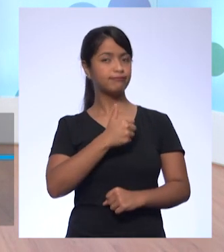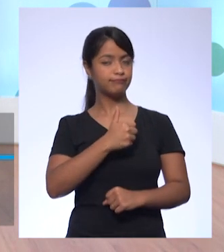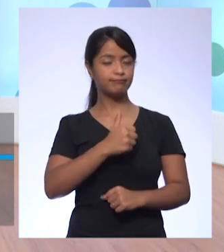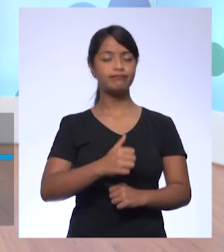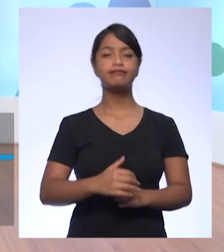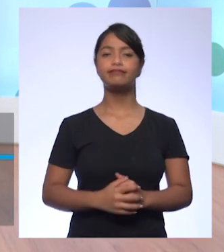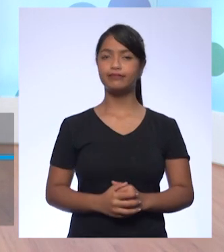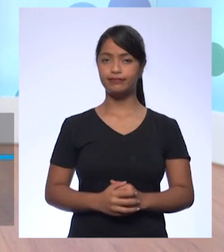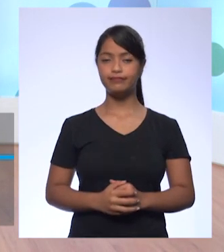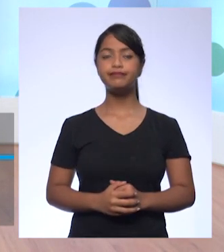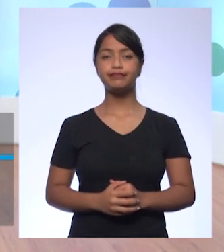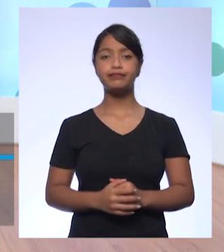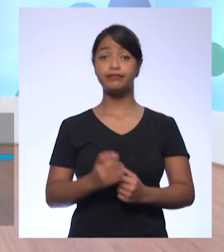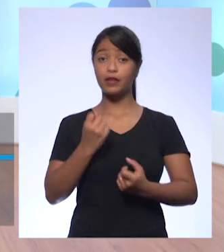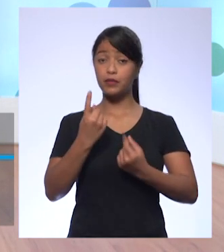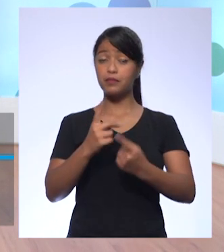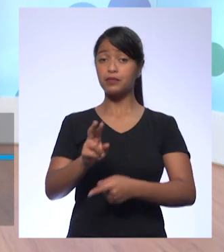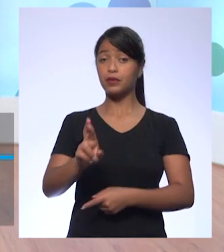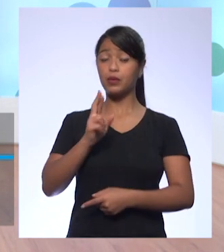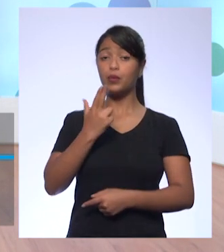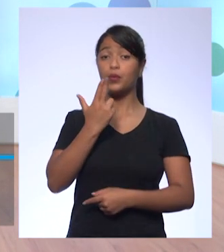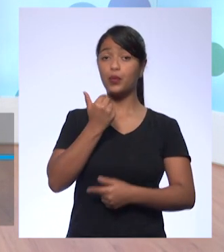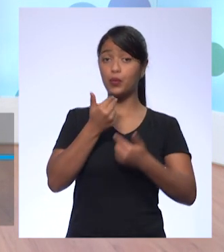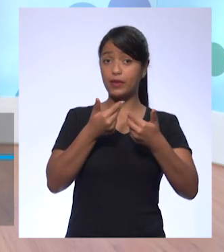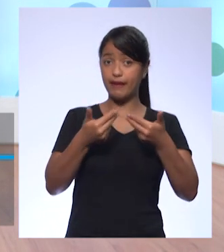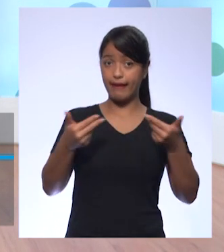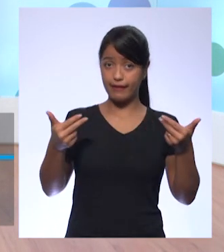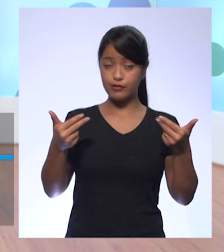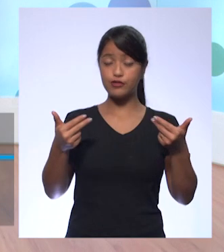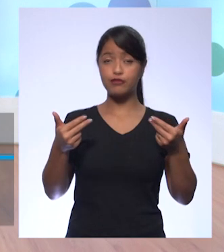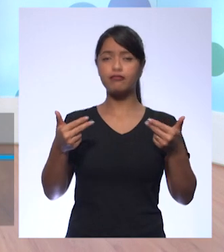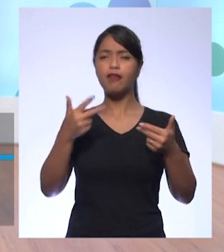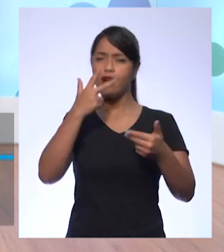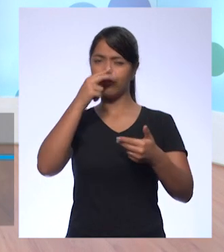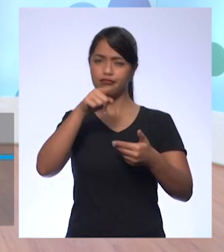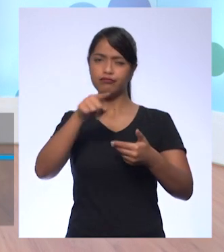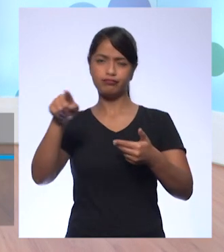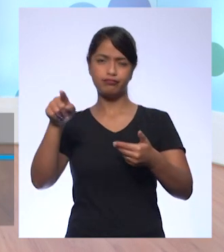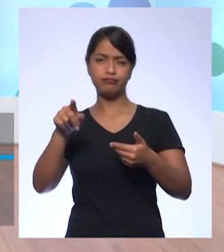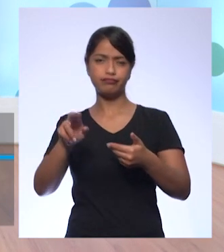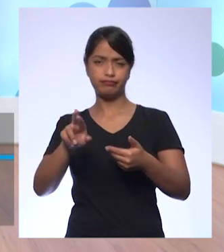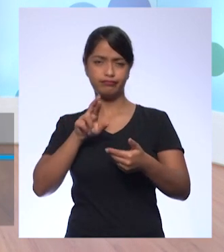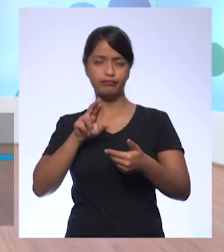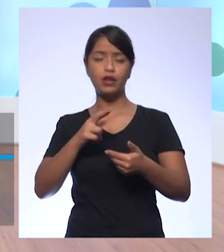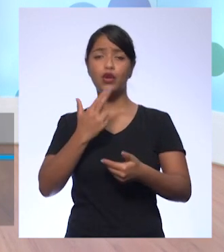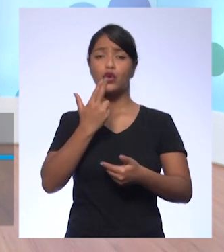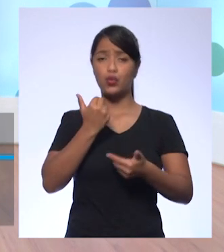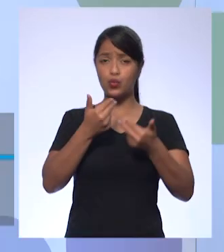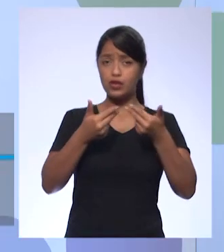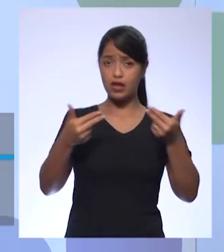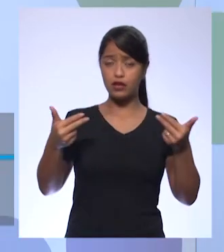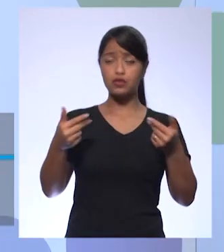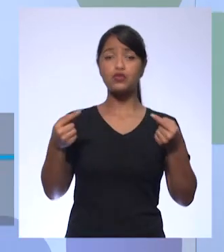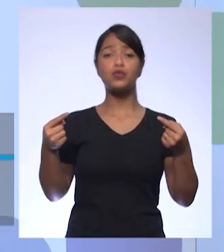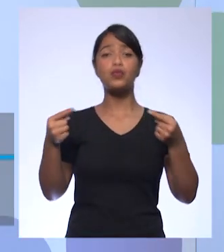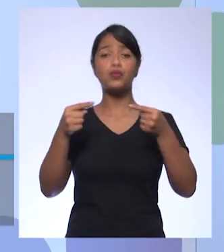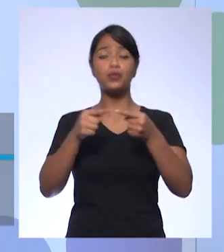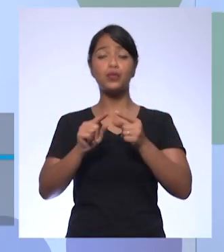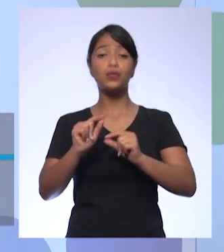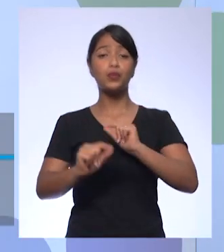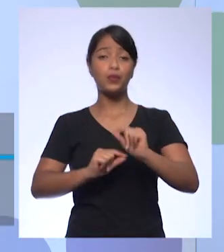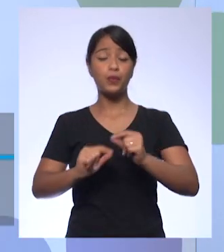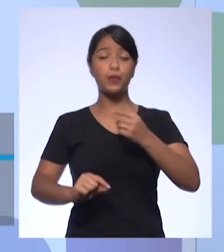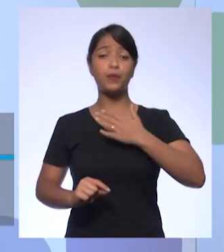também que os nutrientes, talvez seja isso que estão querendo dizer, ó, que os nutrientes eles estão dentro de uma